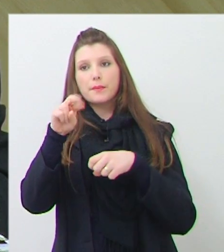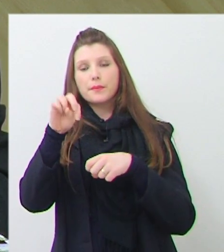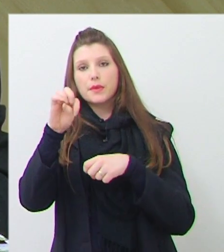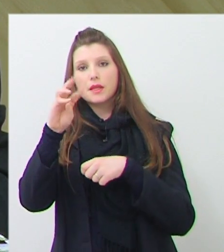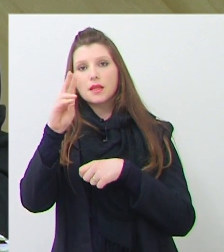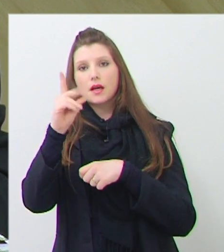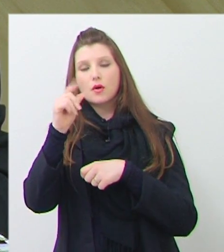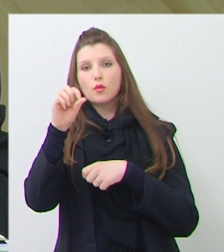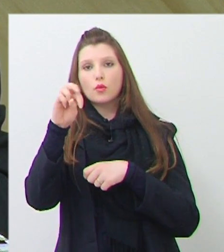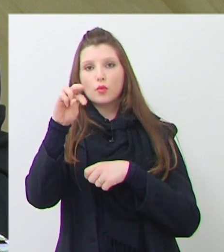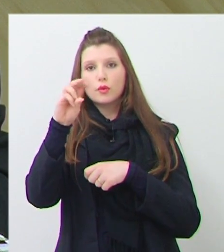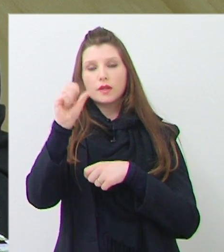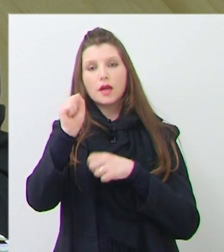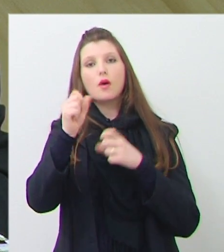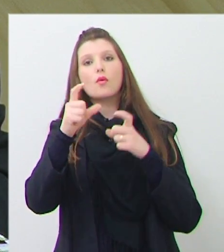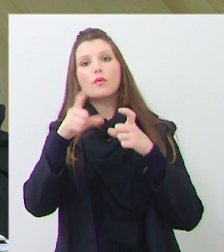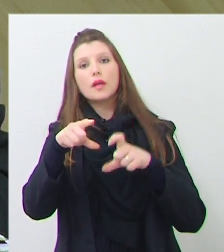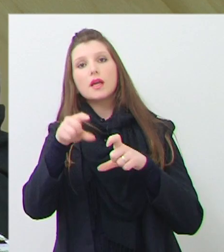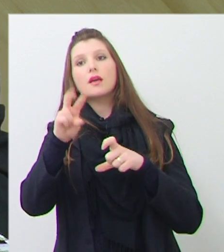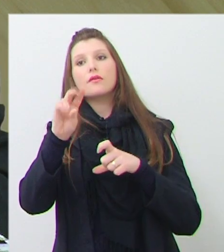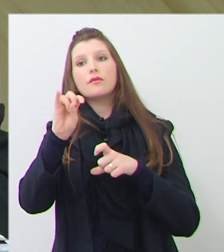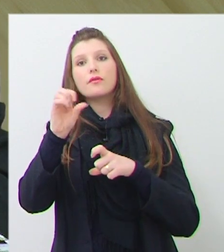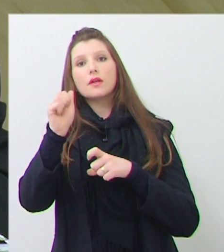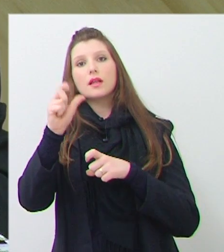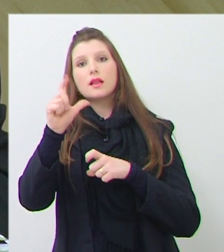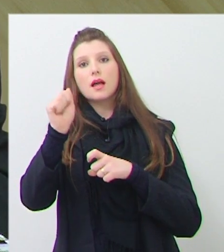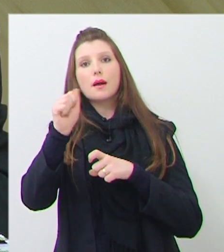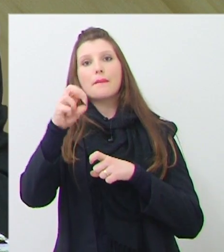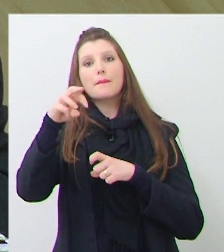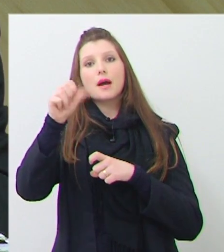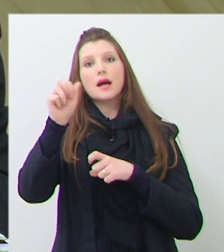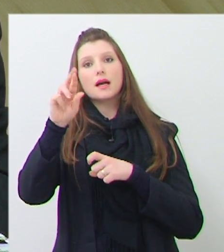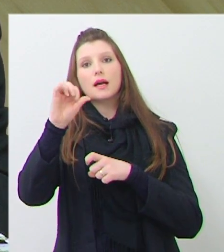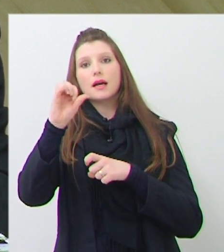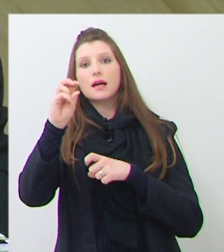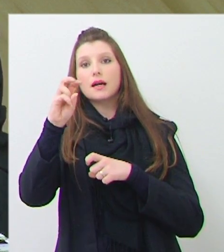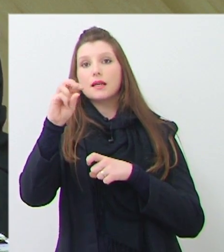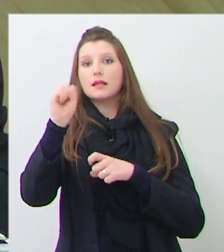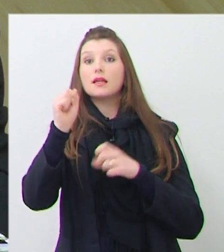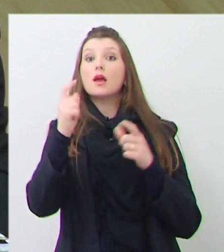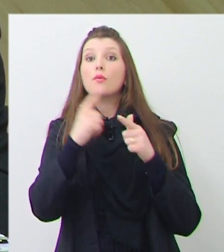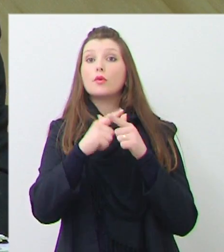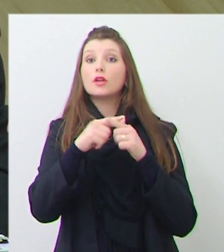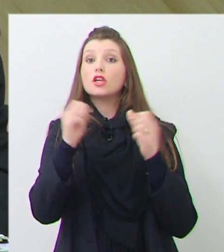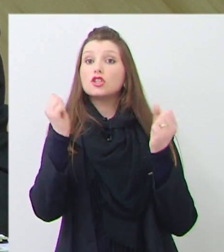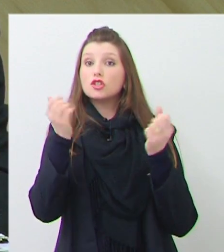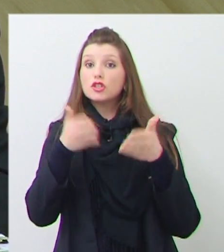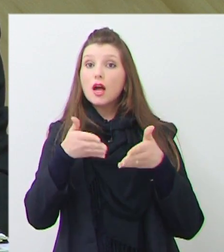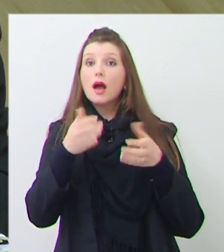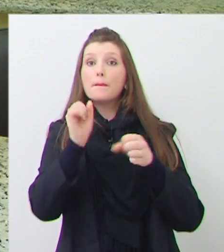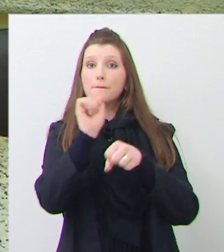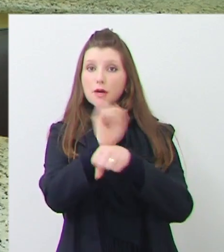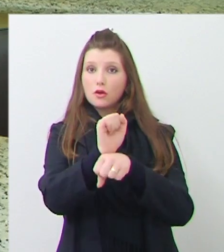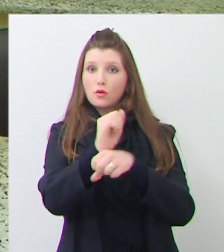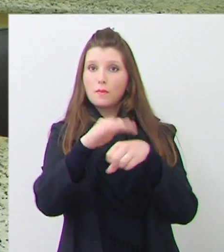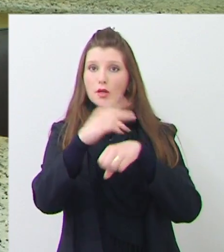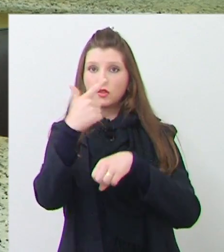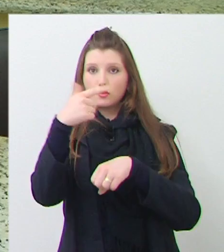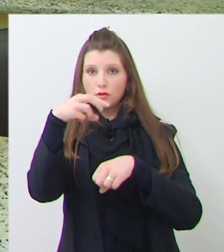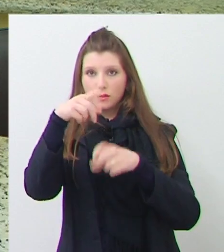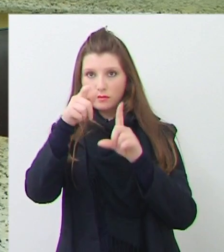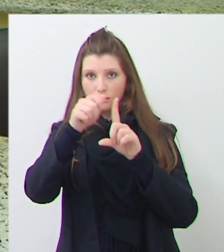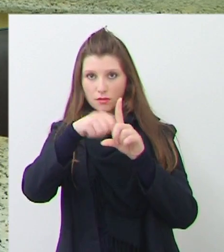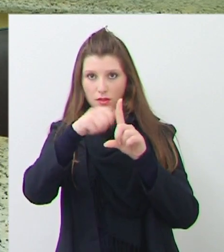André Dário, bairro Vila Macarini, haja visto estar parada há mais de 2 meses. O requerimento está